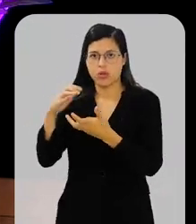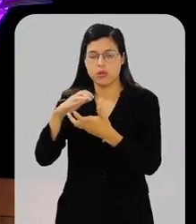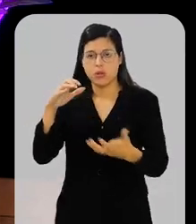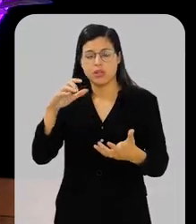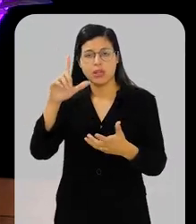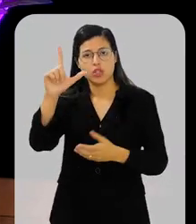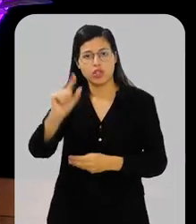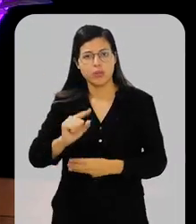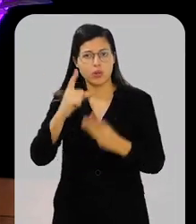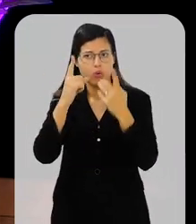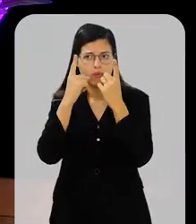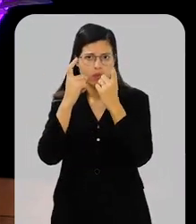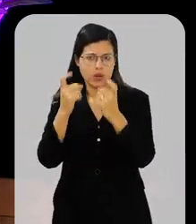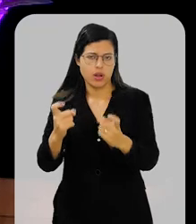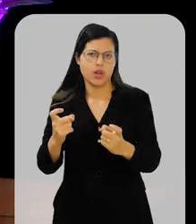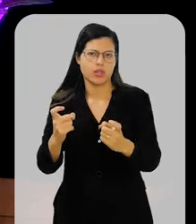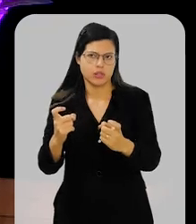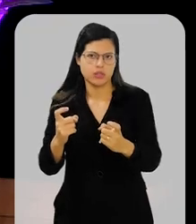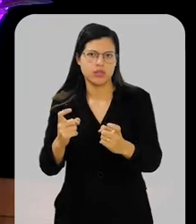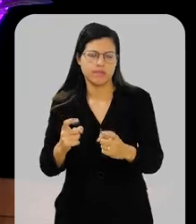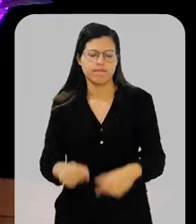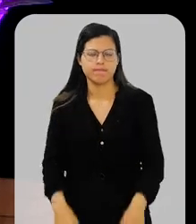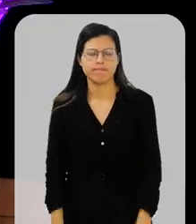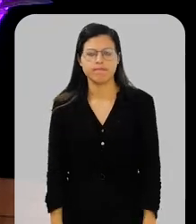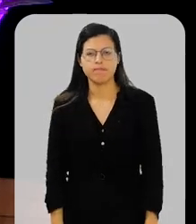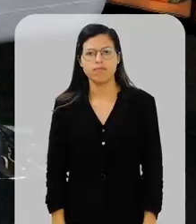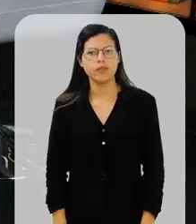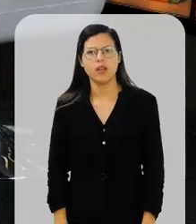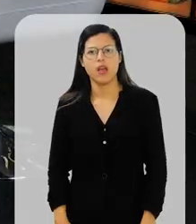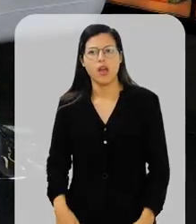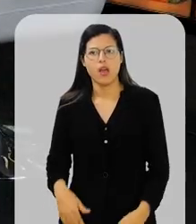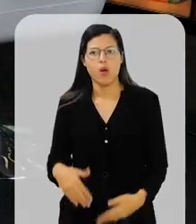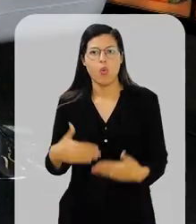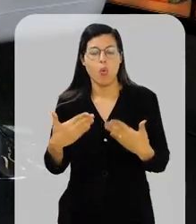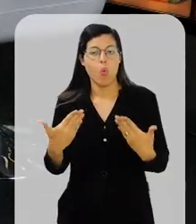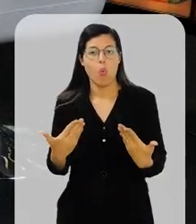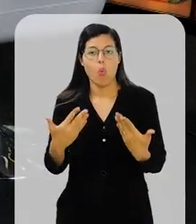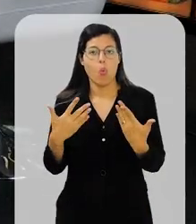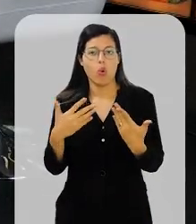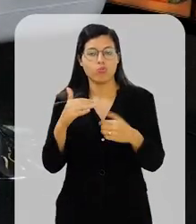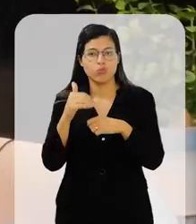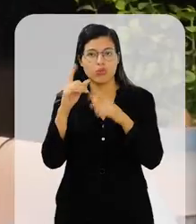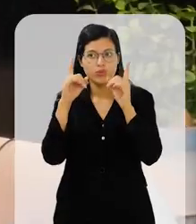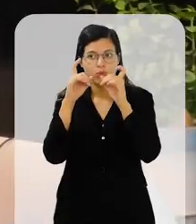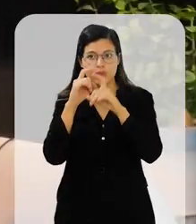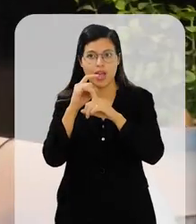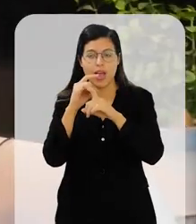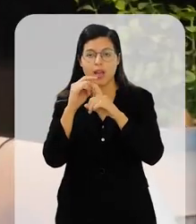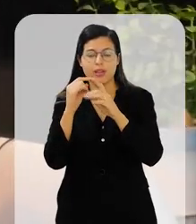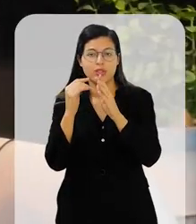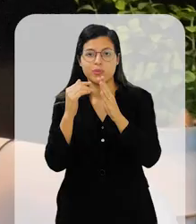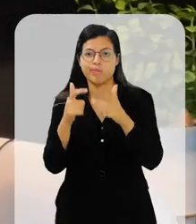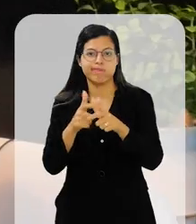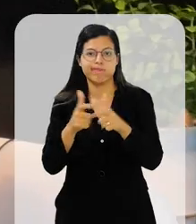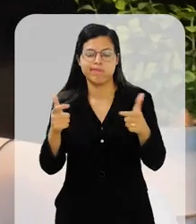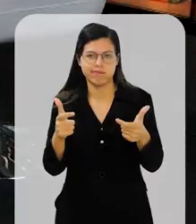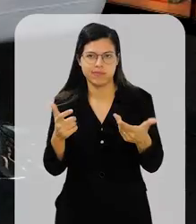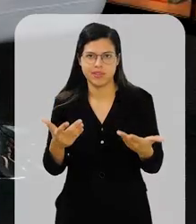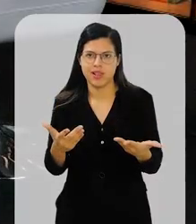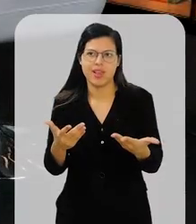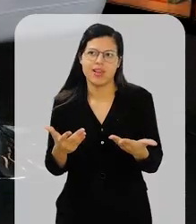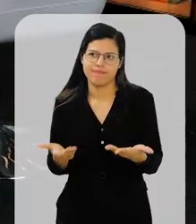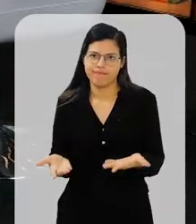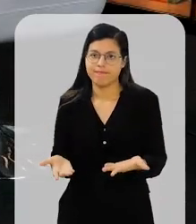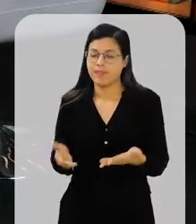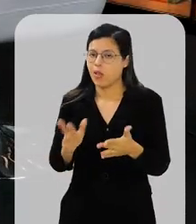e reduzir os quadros de violência e violação de direitos. E quais são as maiores dificuldades no trajeto dessa meta? Pois não